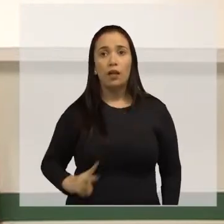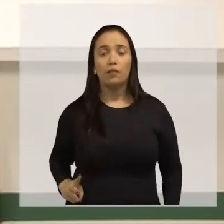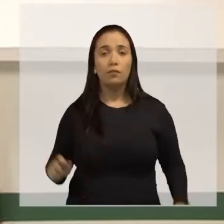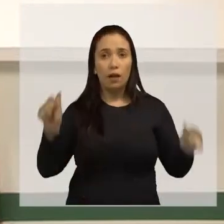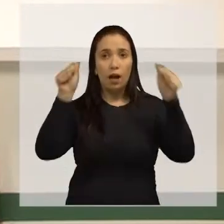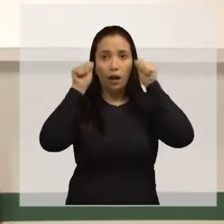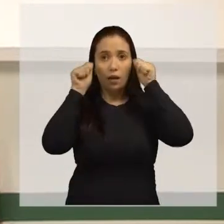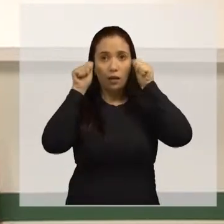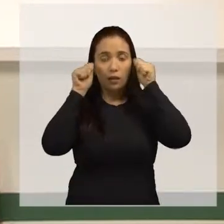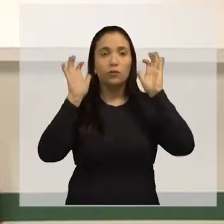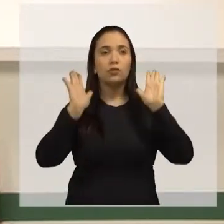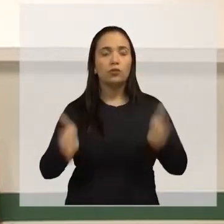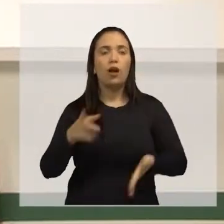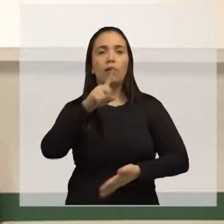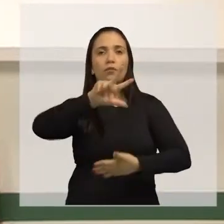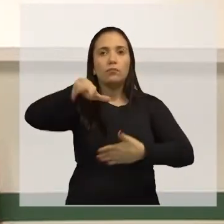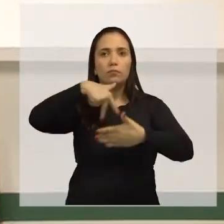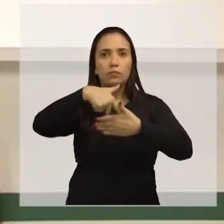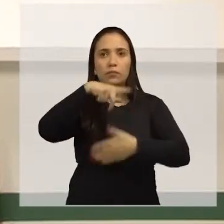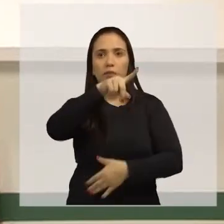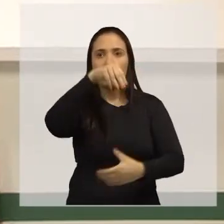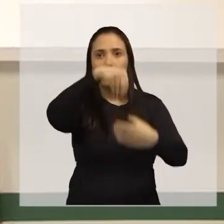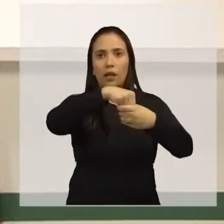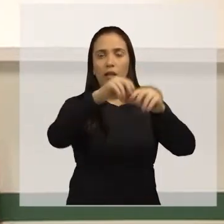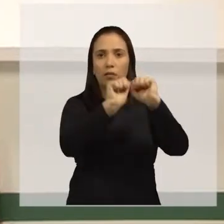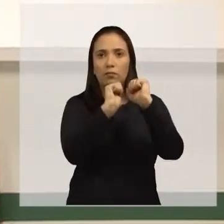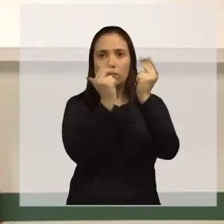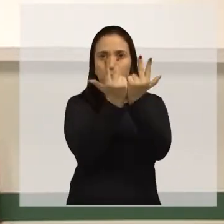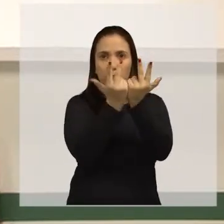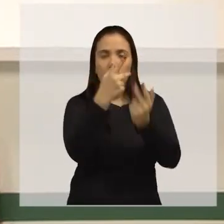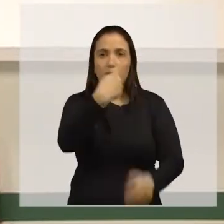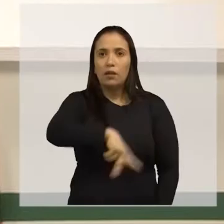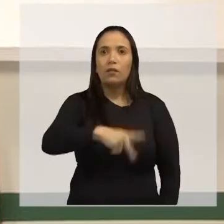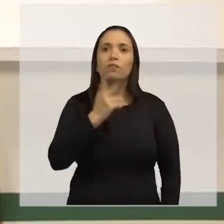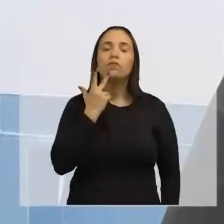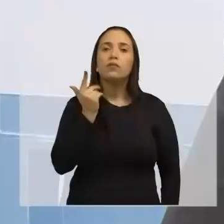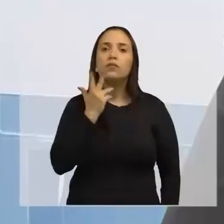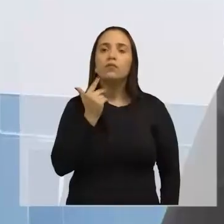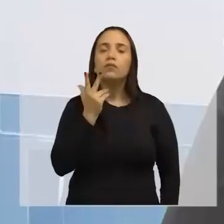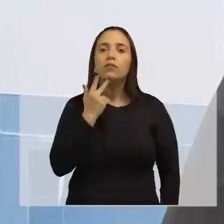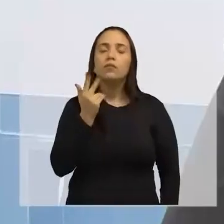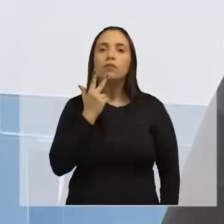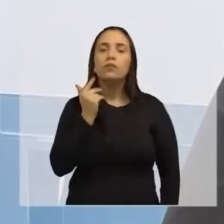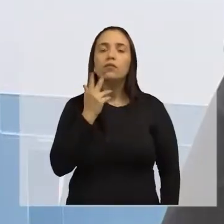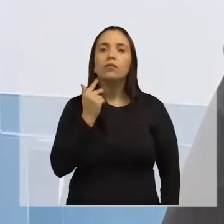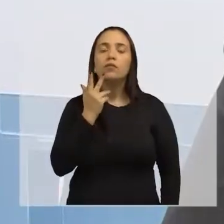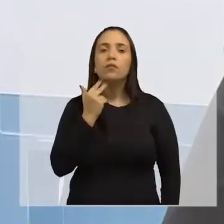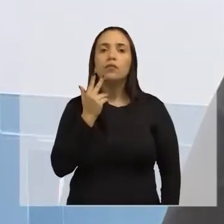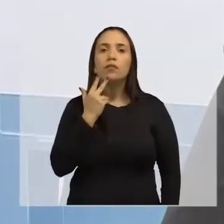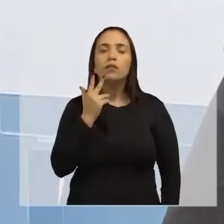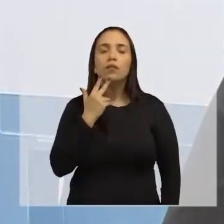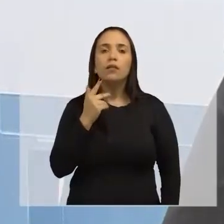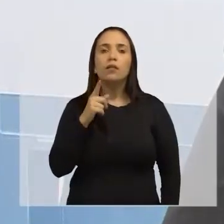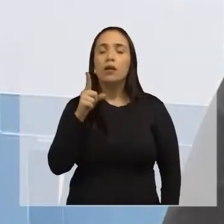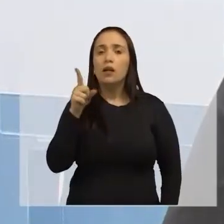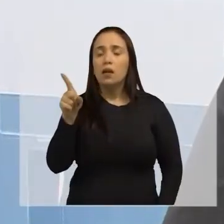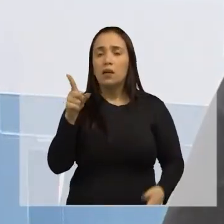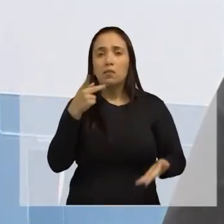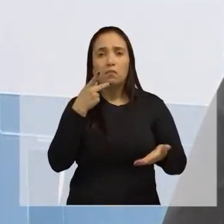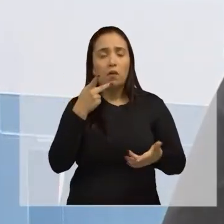na tribuna da casa, aqui na Câmara Municipal de Fortaleza, que não tem problema